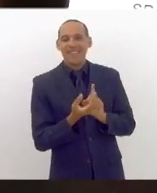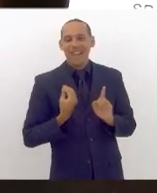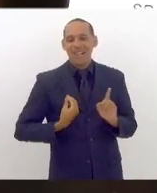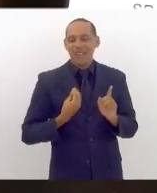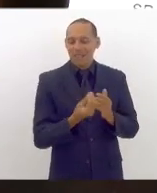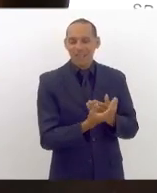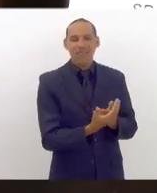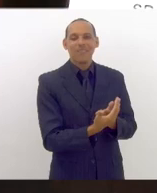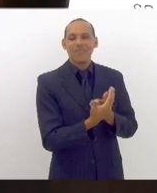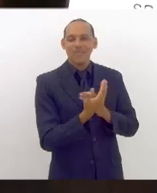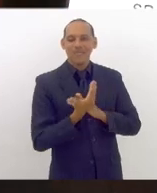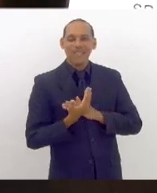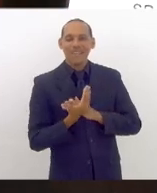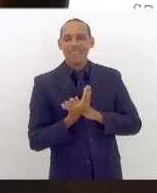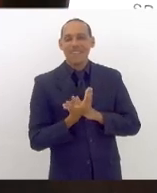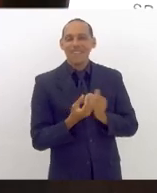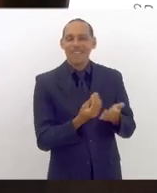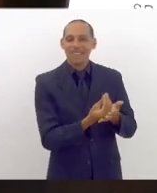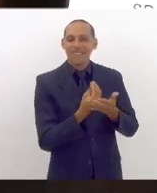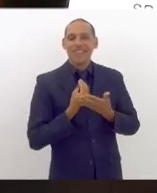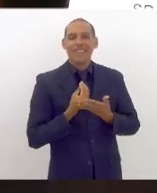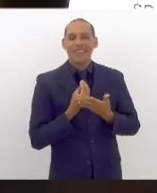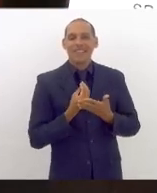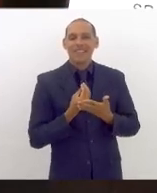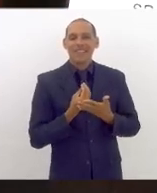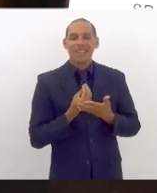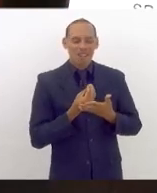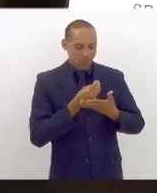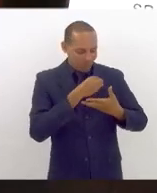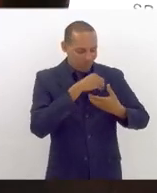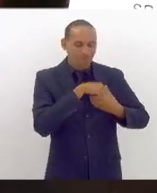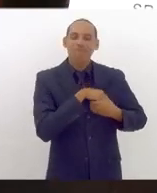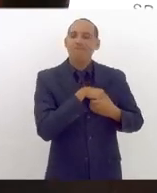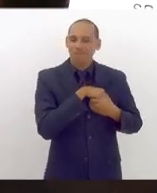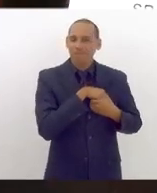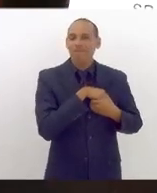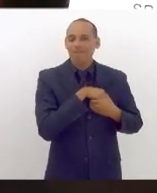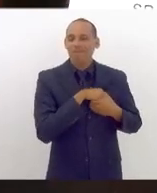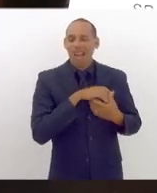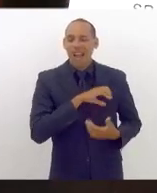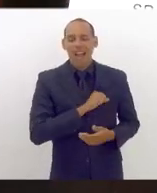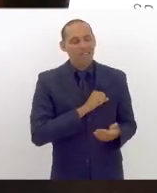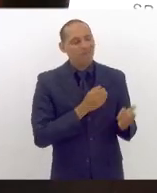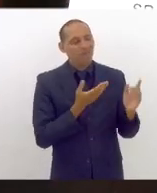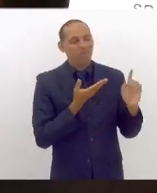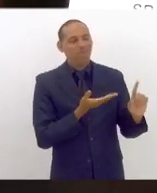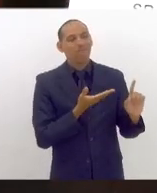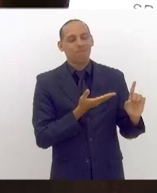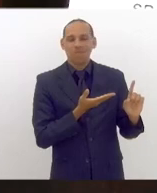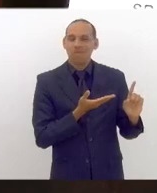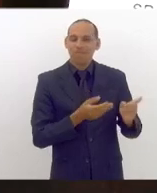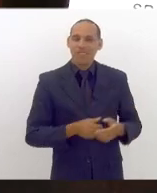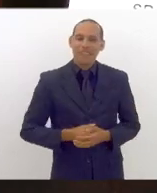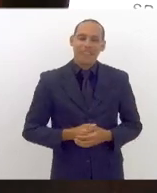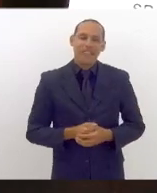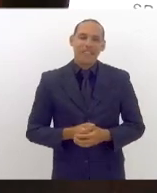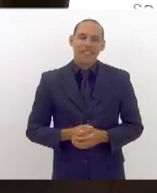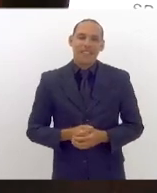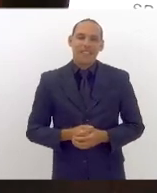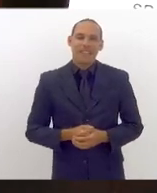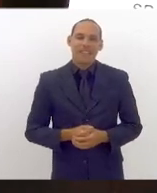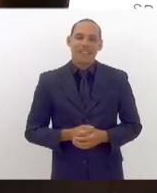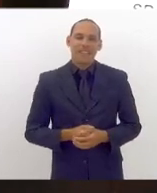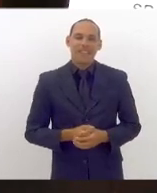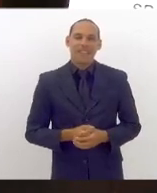um cara que realmente eu carrego no coração e que eu aprendi a sentir amor eu sinto amor pelo Heitor né